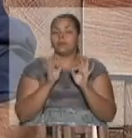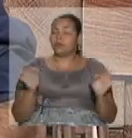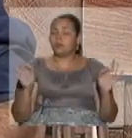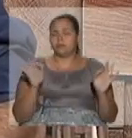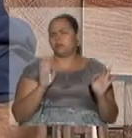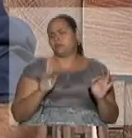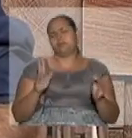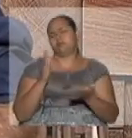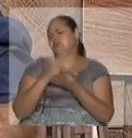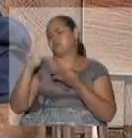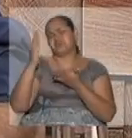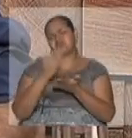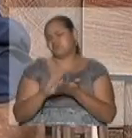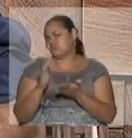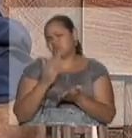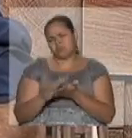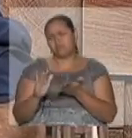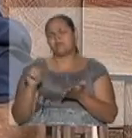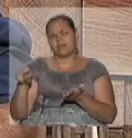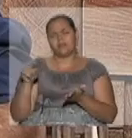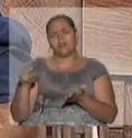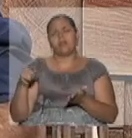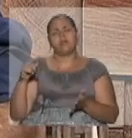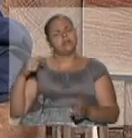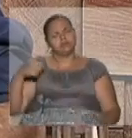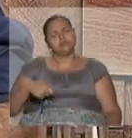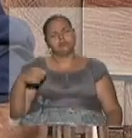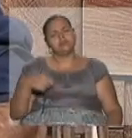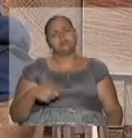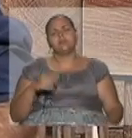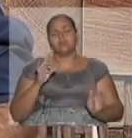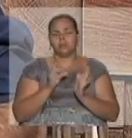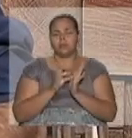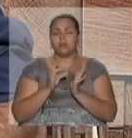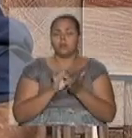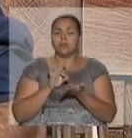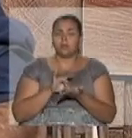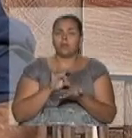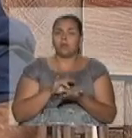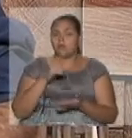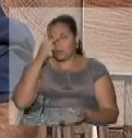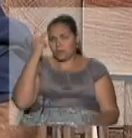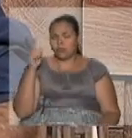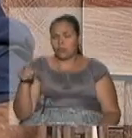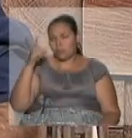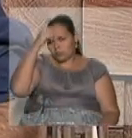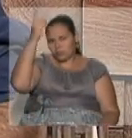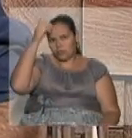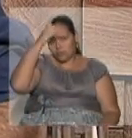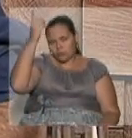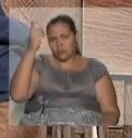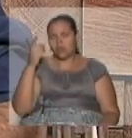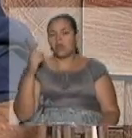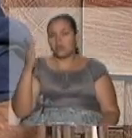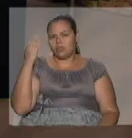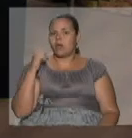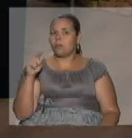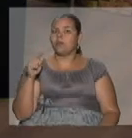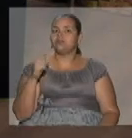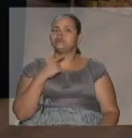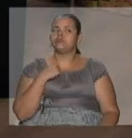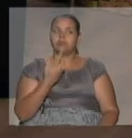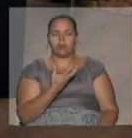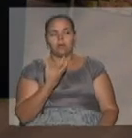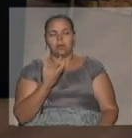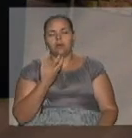não é nada disso. Na verdade, é realmente muito exigente, é uma pessoa criativa. Parece que sabe o que quer.